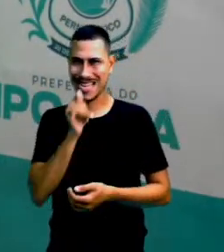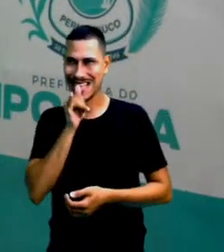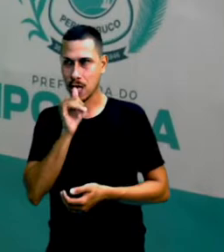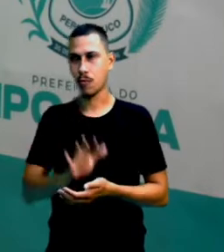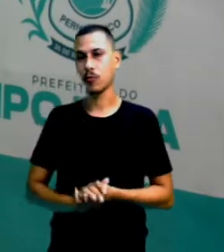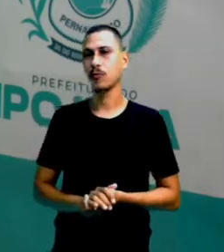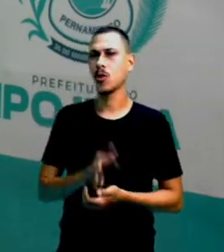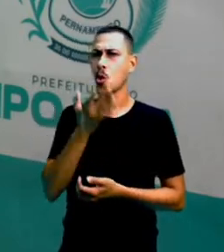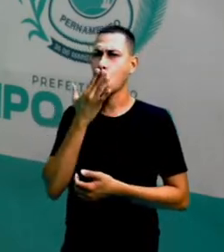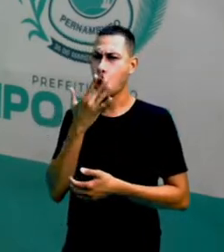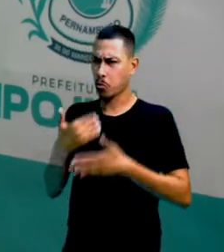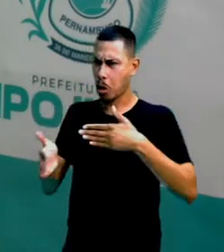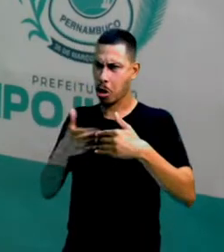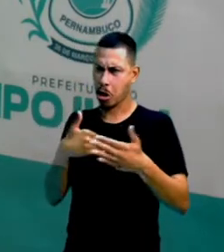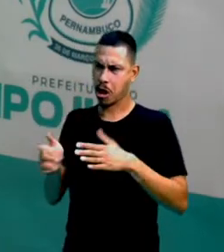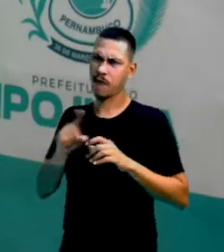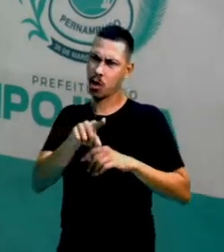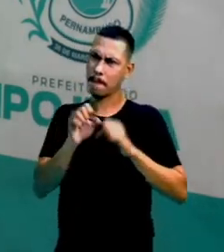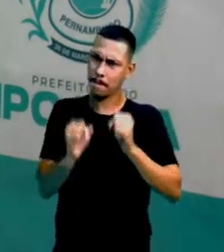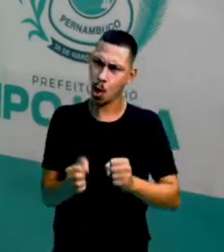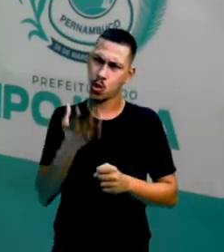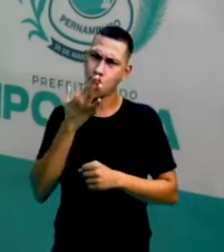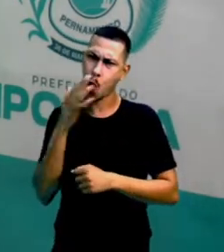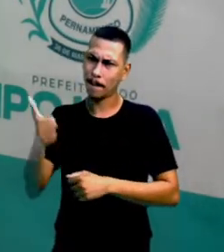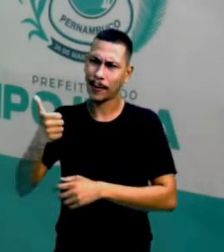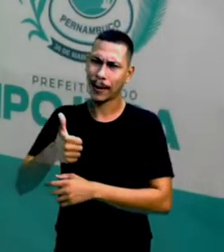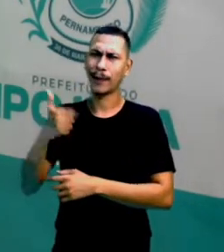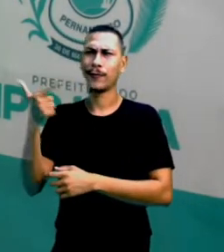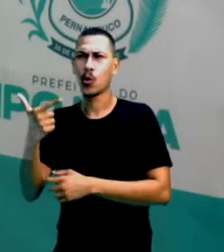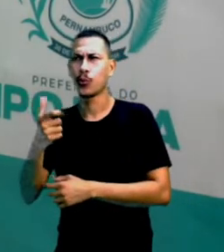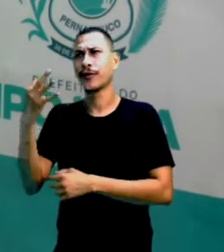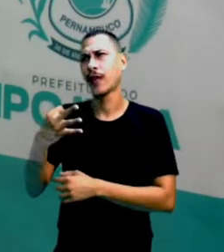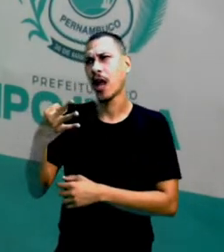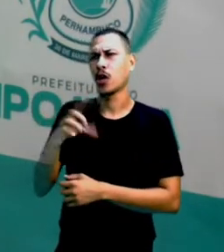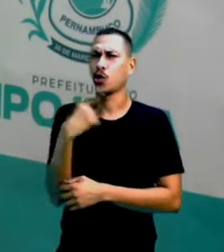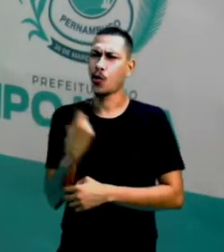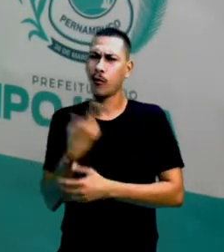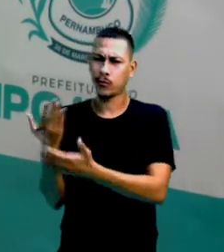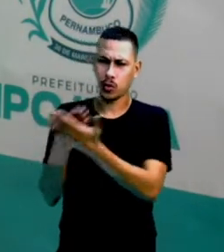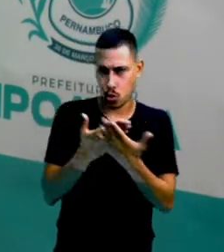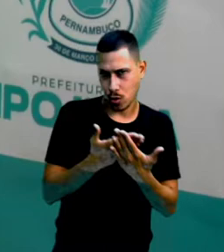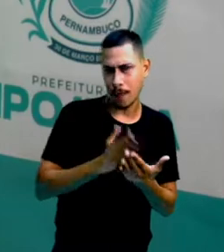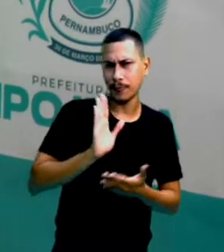você pegue, seja primária, seja secundária, seja terciária, a gente já viu isso aqui,